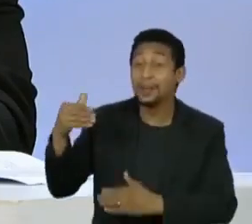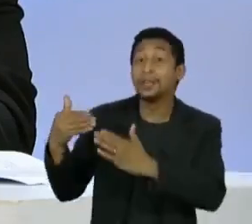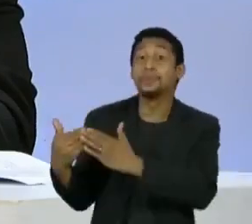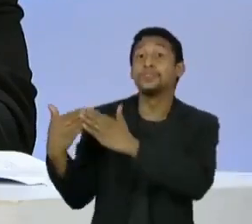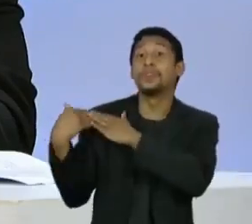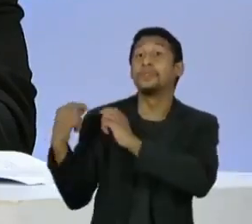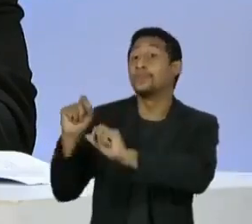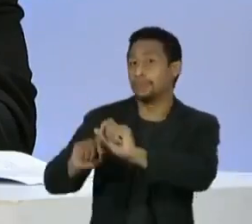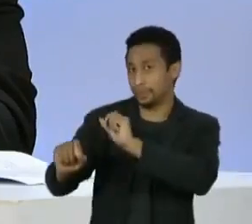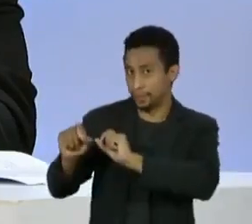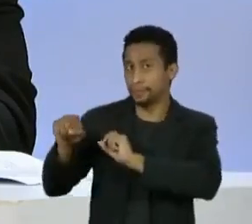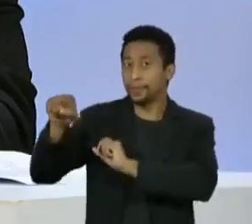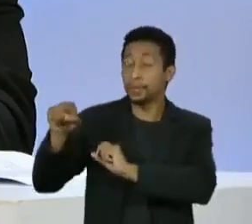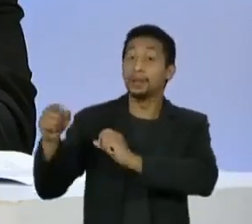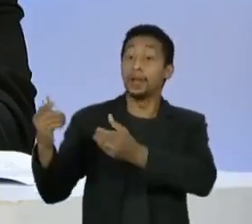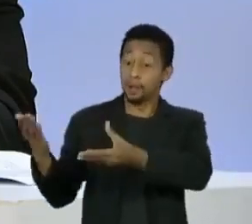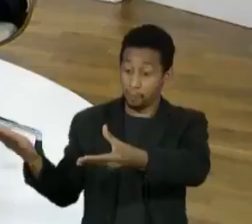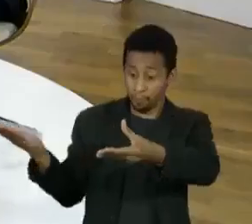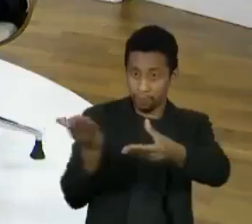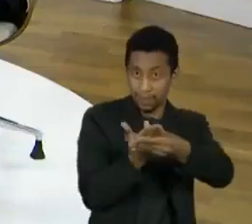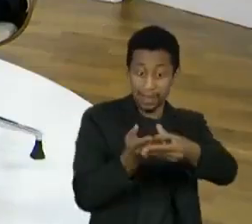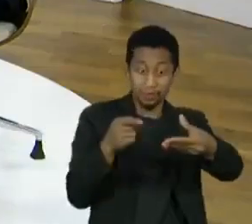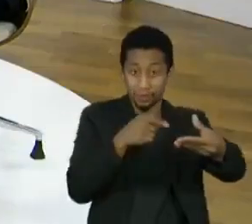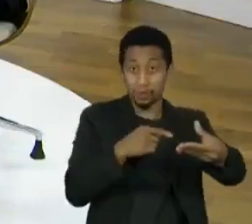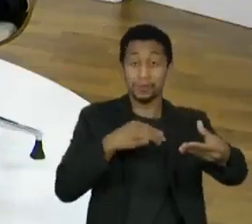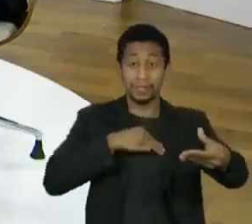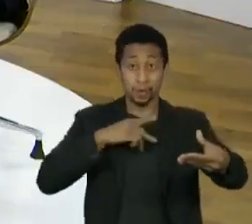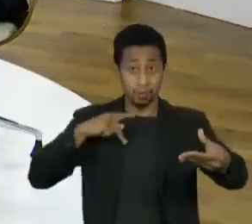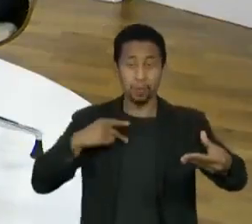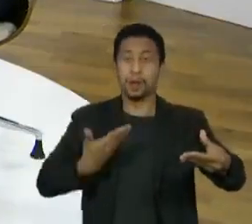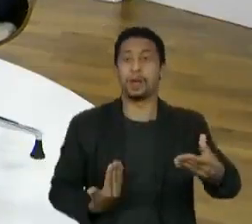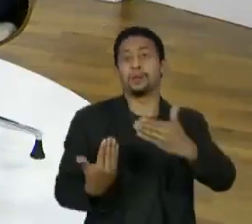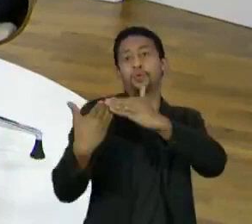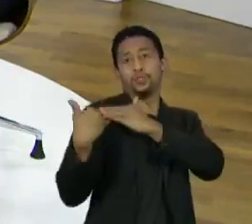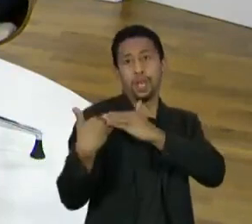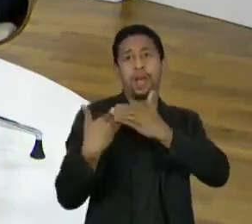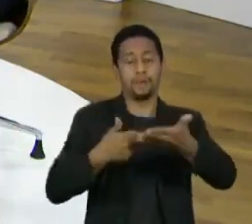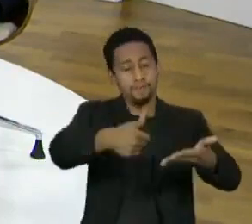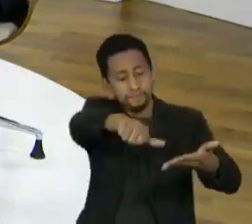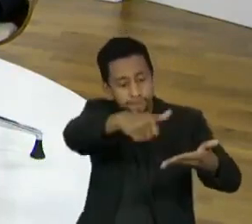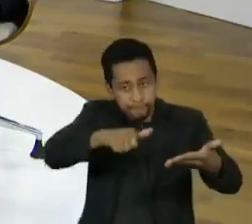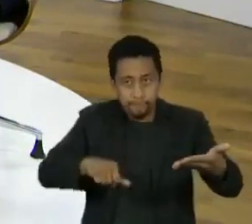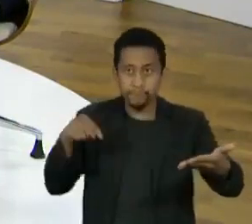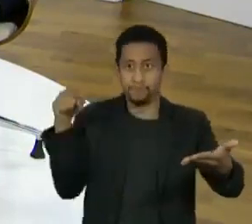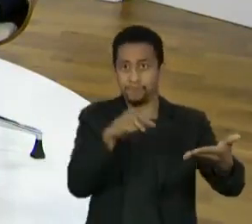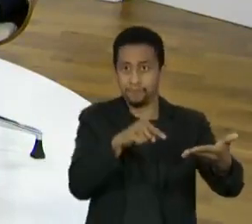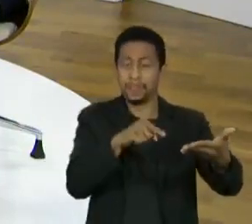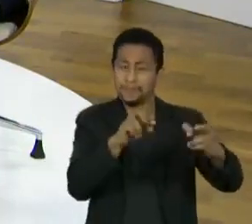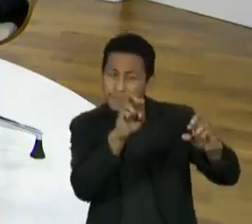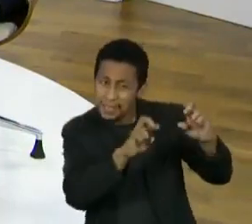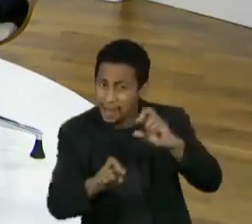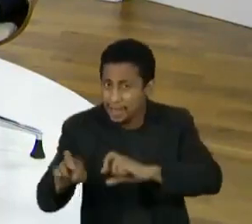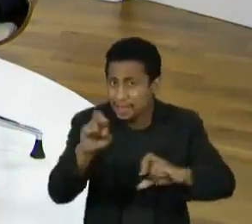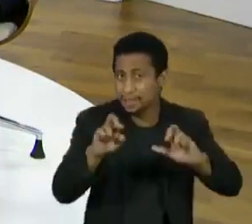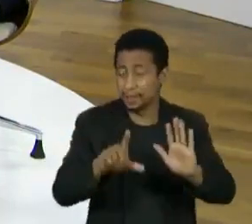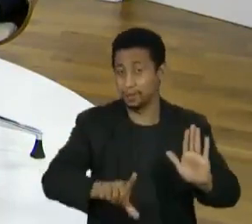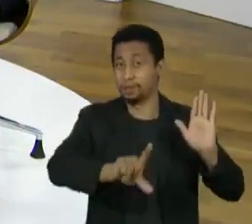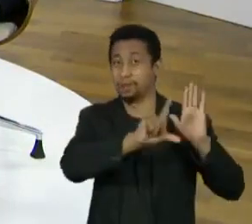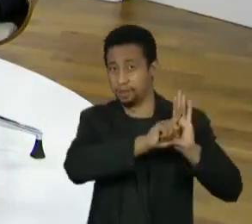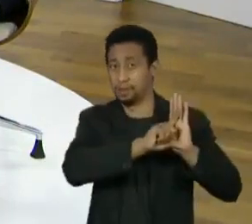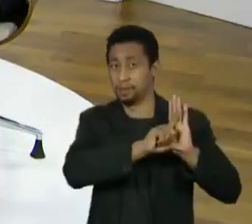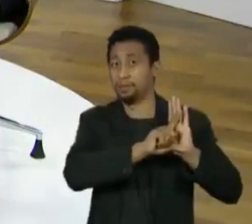ação penal, é titular da ação penal, e custos legis, ele é fiscal da lei. Então, veja, o dono da ação